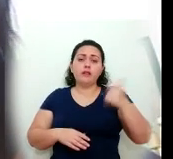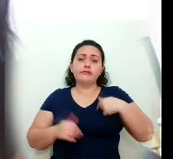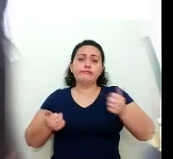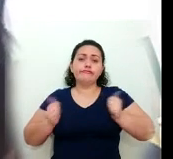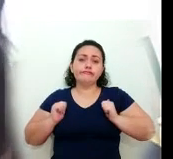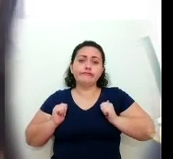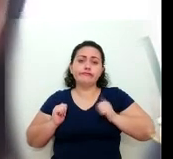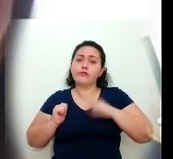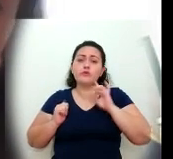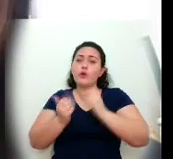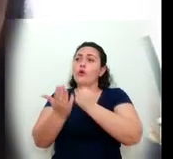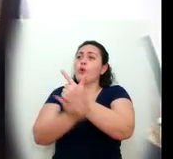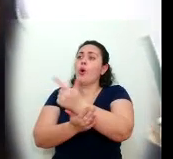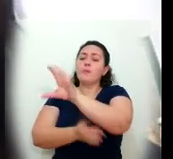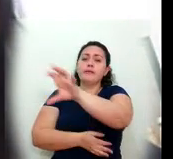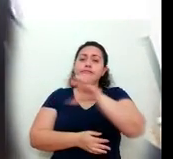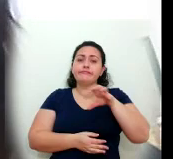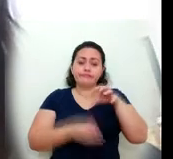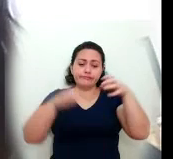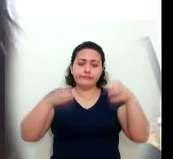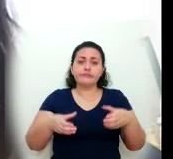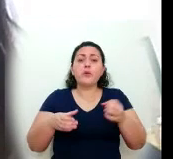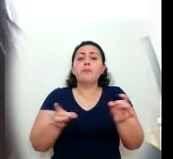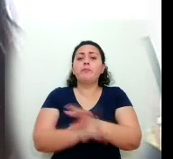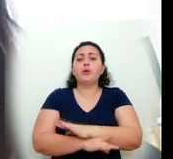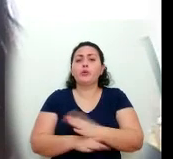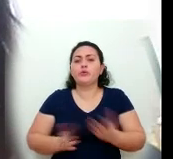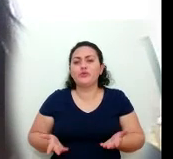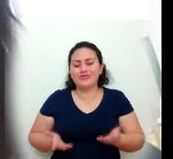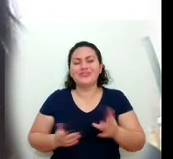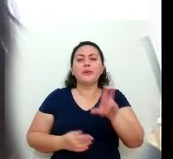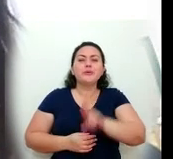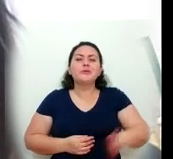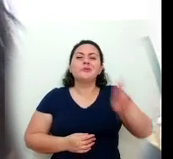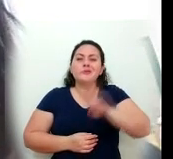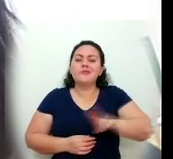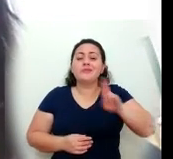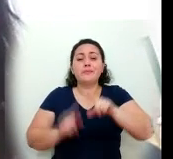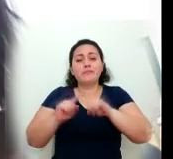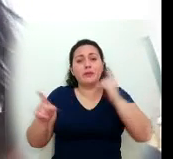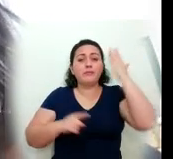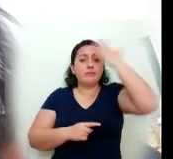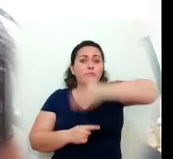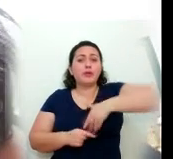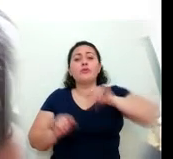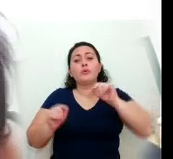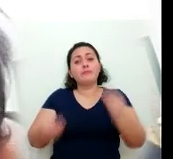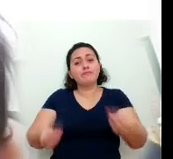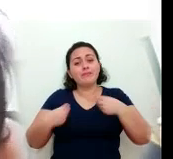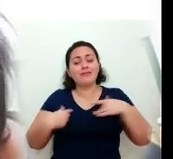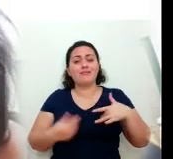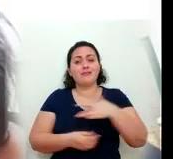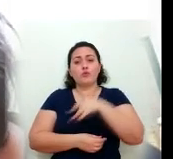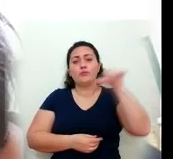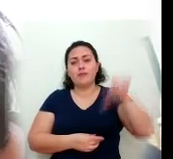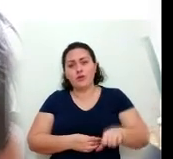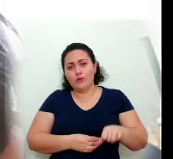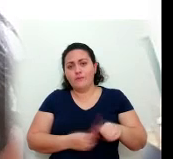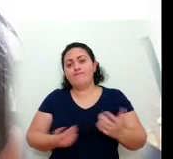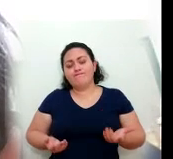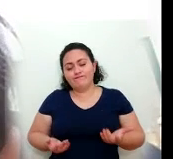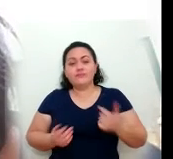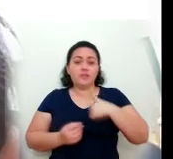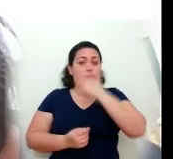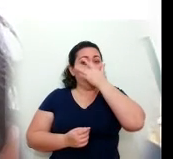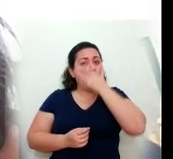porque elas são mais práticas, né? E aí é isso, a gente vai usando e que comprovadamente só trazem